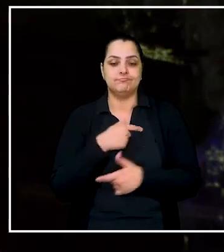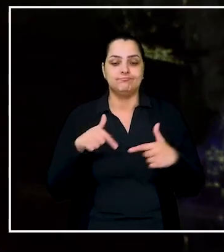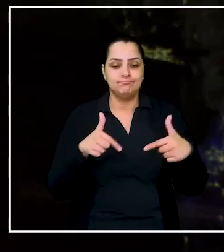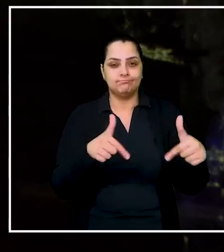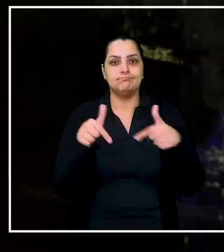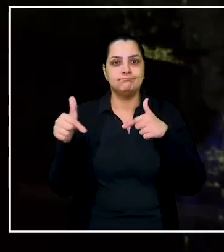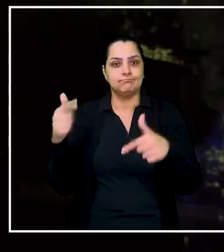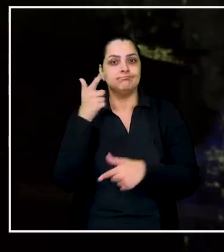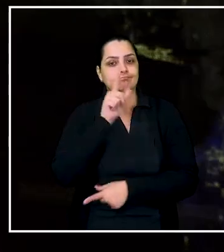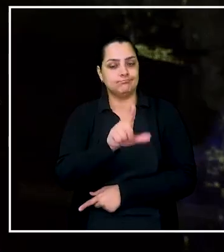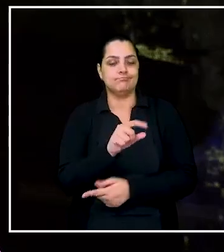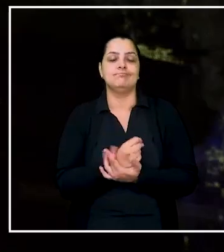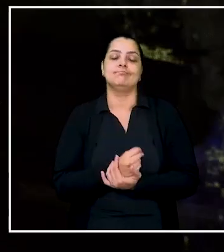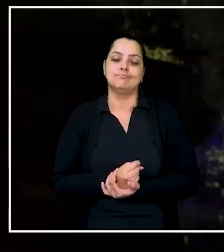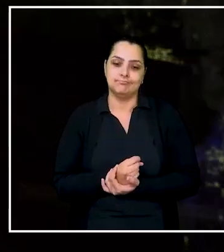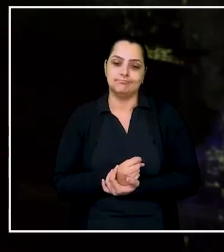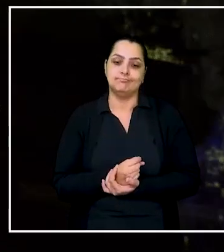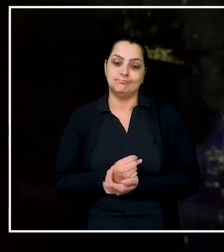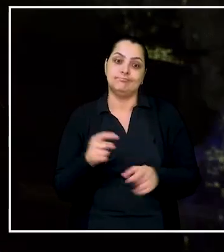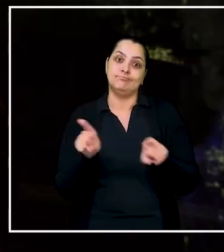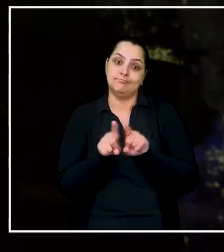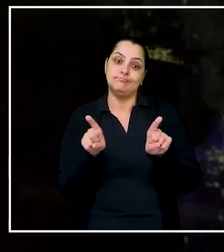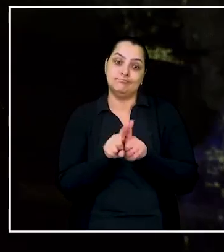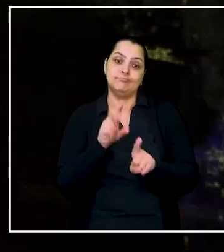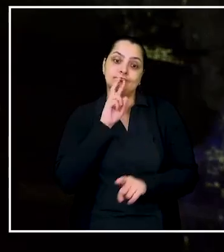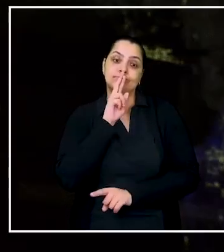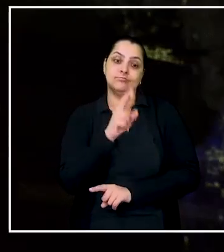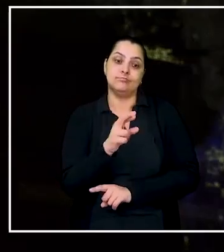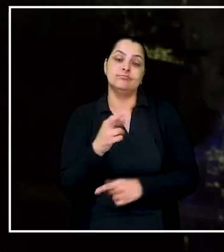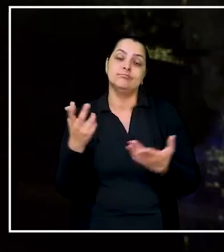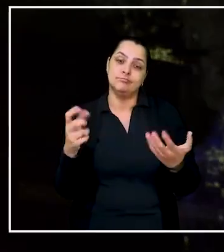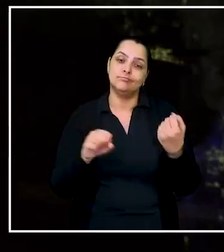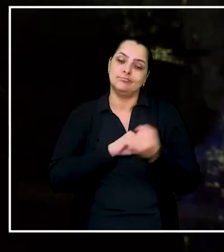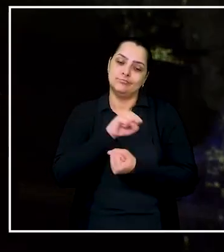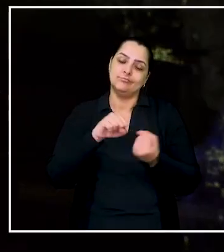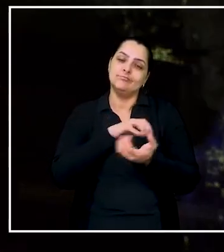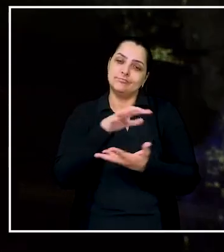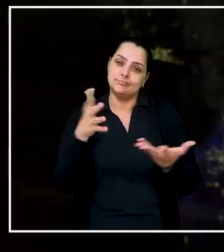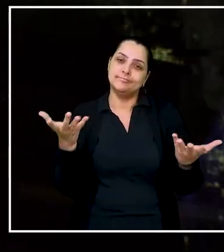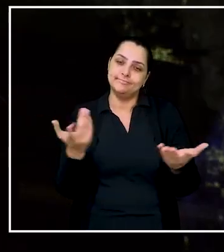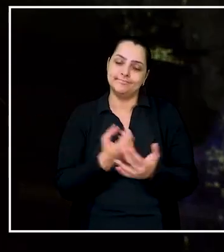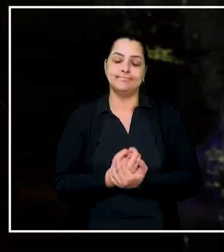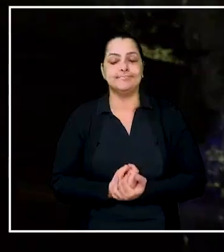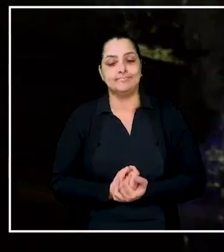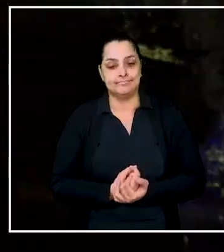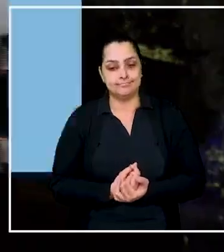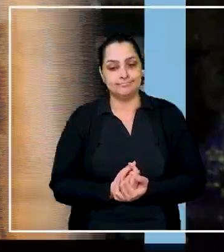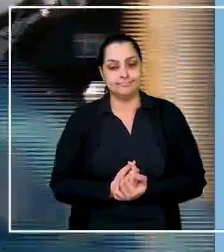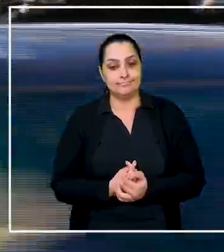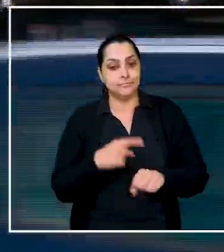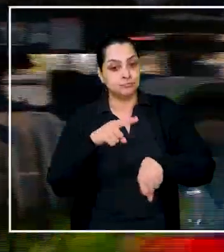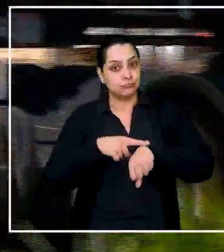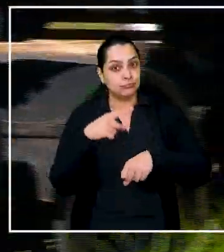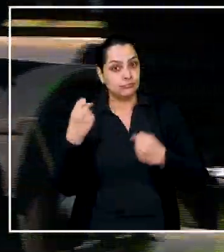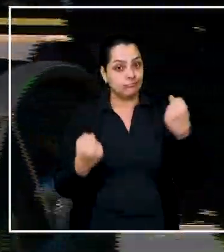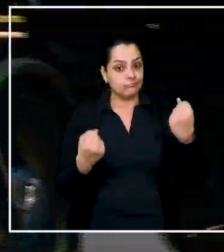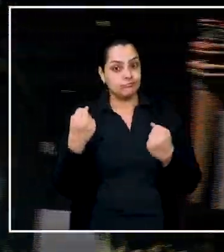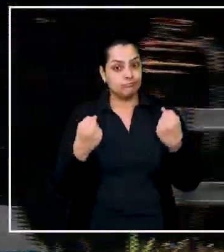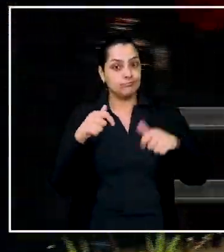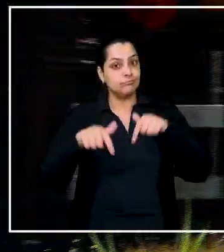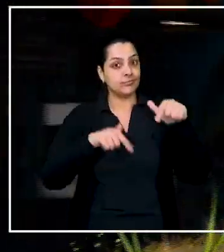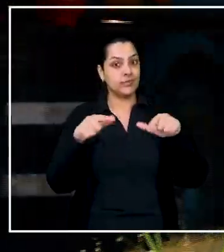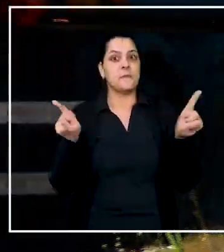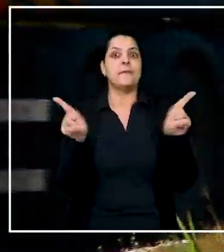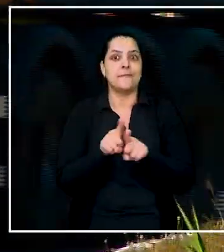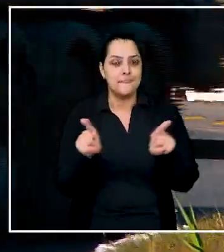gente consegue atuar com o sistema. E com certeza isso afeta diretamente a sustentabilidade, O tempo de direção